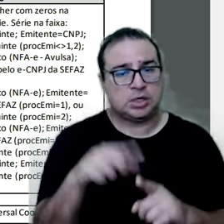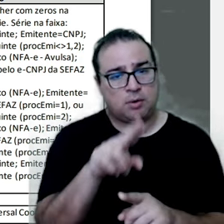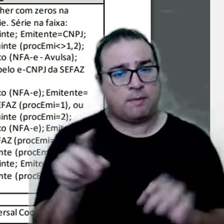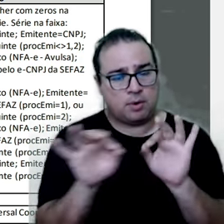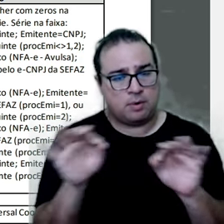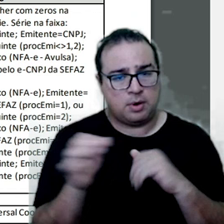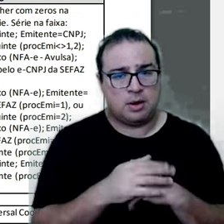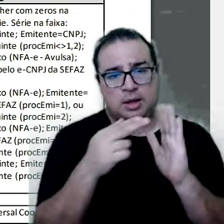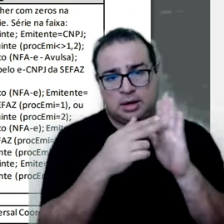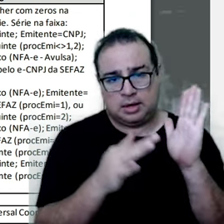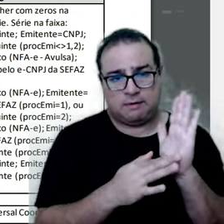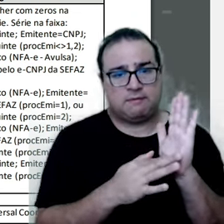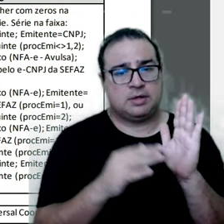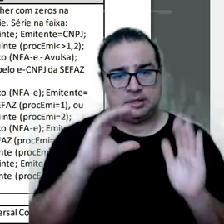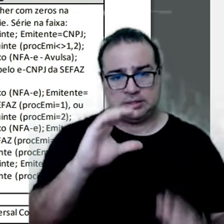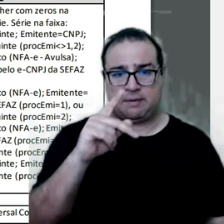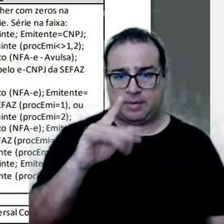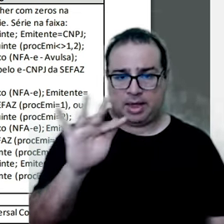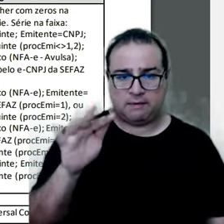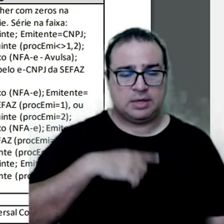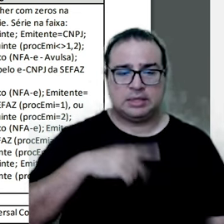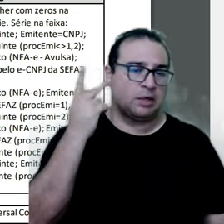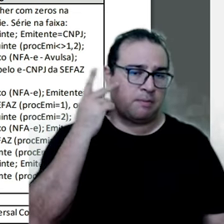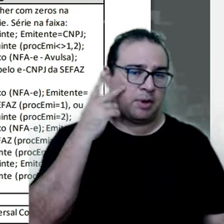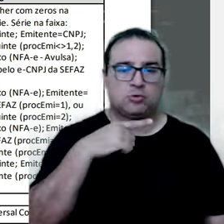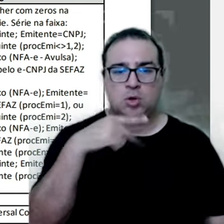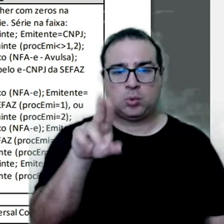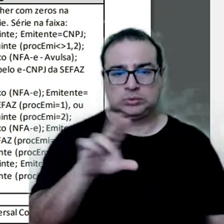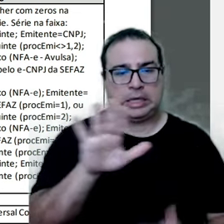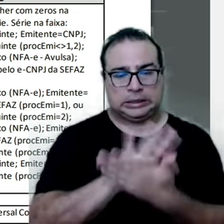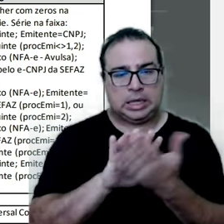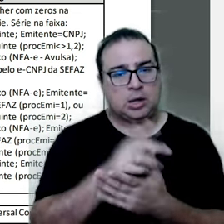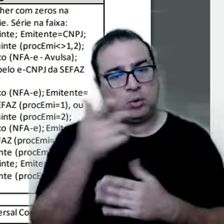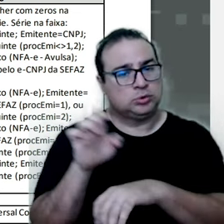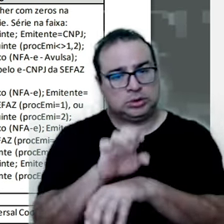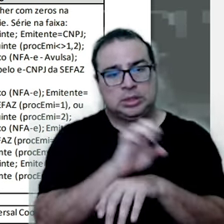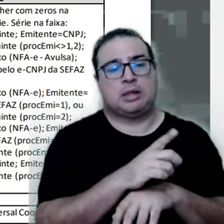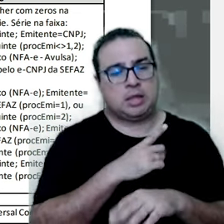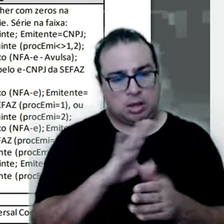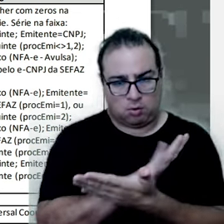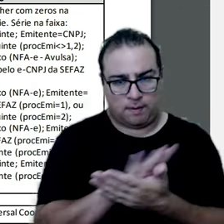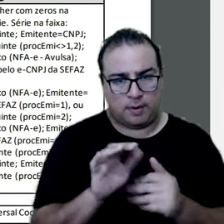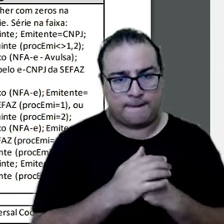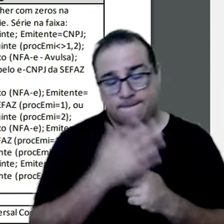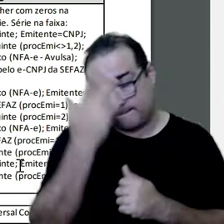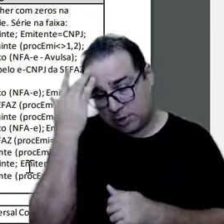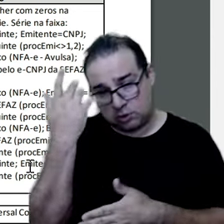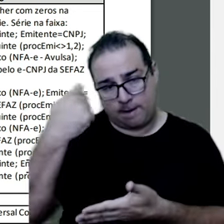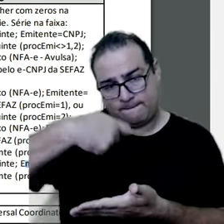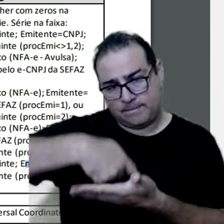eu emito nota fiscal com epf que em São Paulo não tem nem como você usar isso em outros estados tem quando o